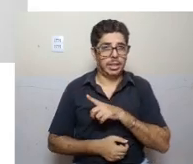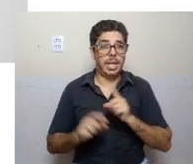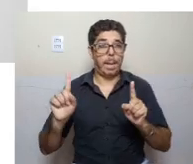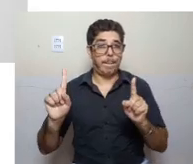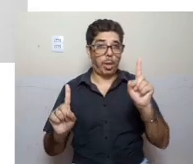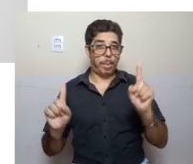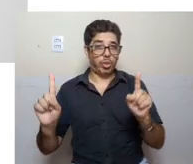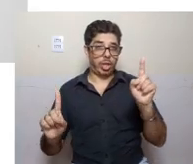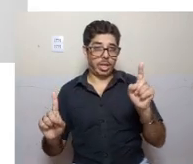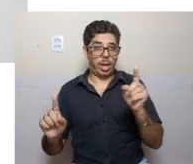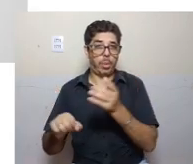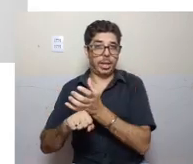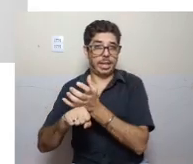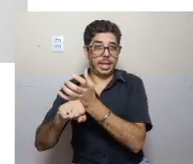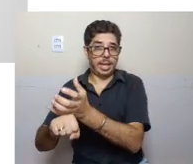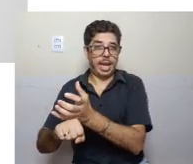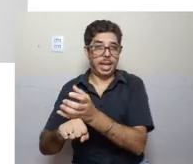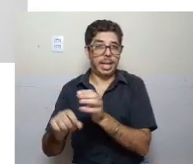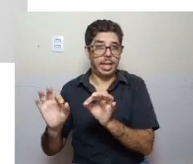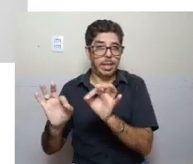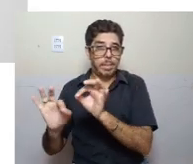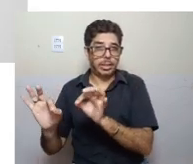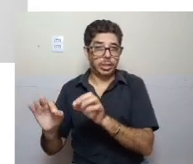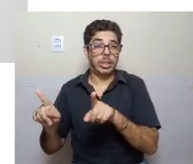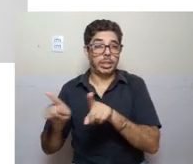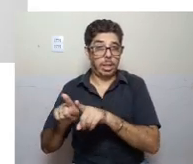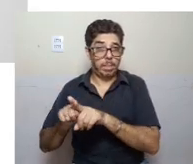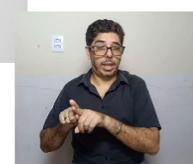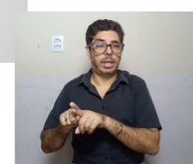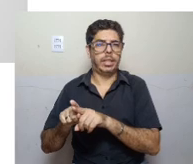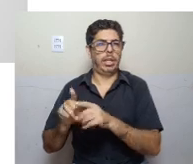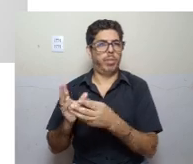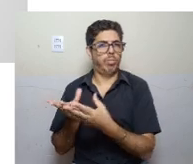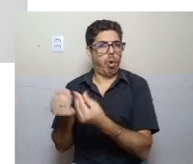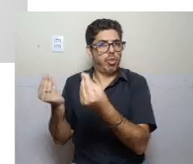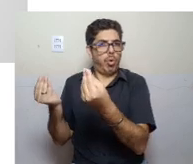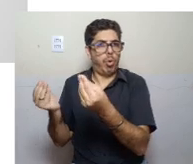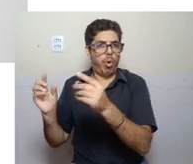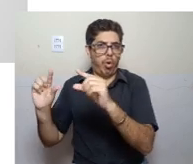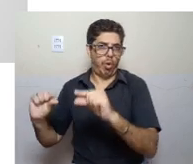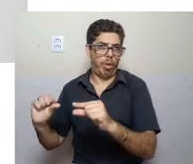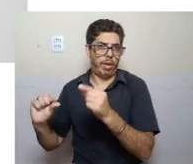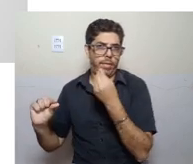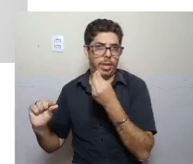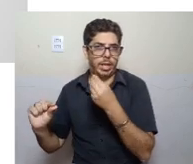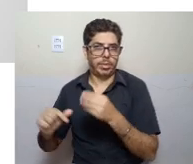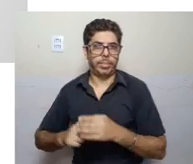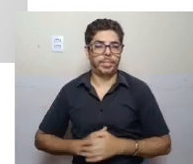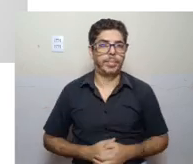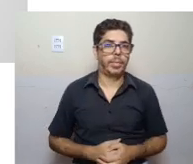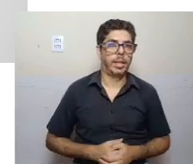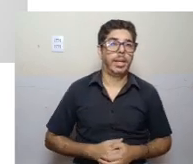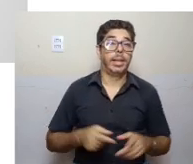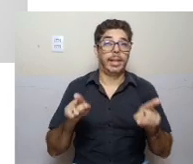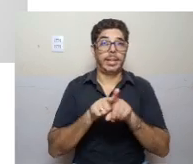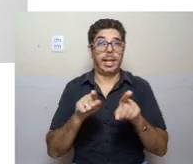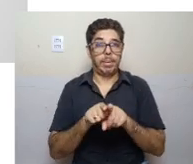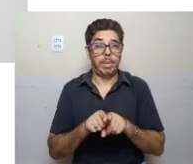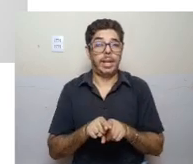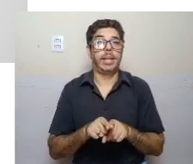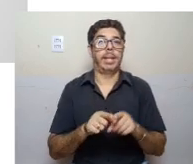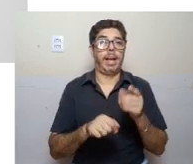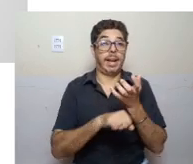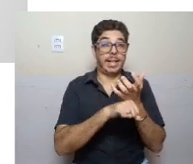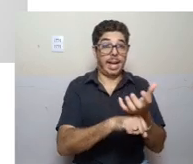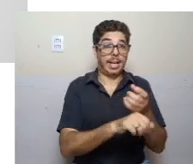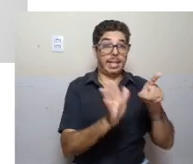é proporcional à carga da partícula e à intensidade do campo. Além disso, a força magnética sobre uma carga negativa é